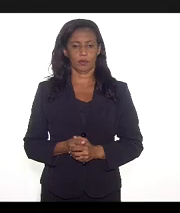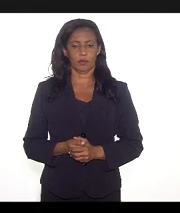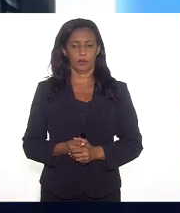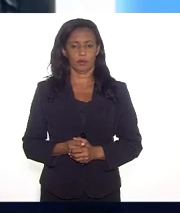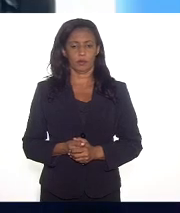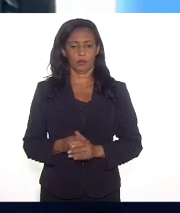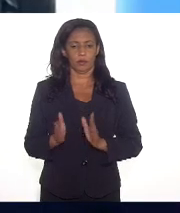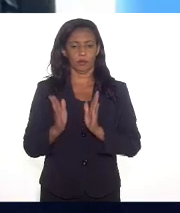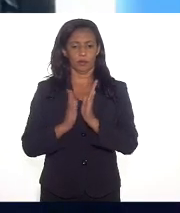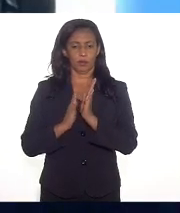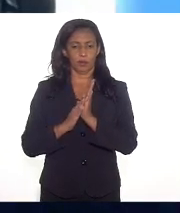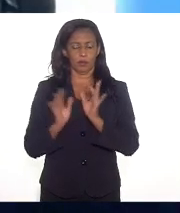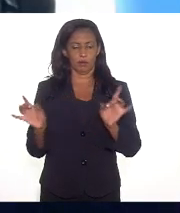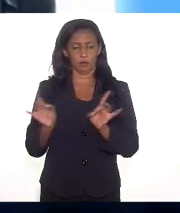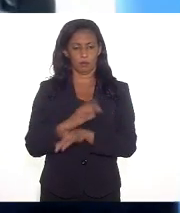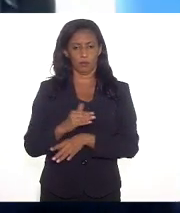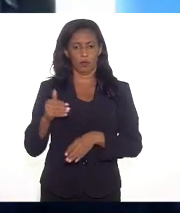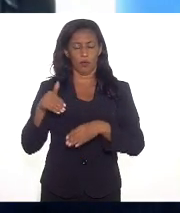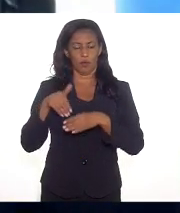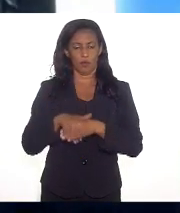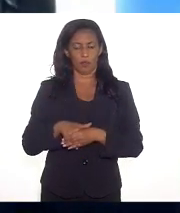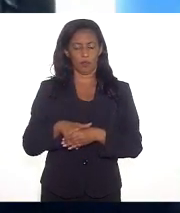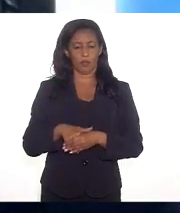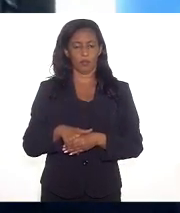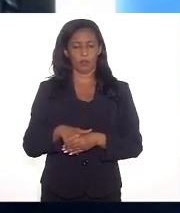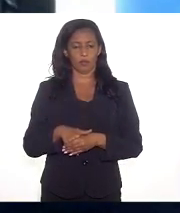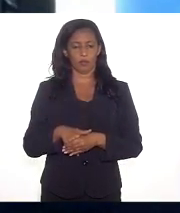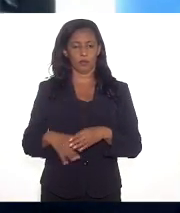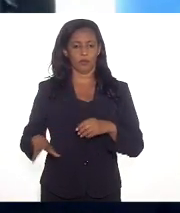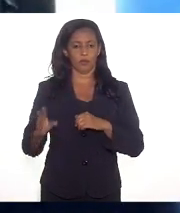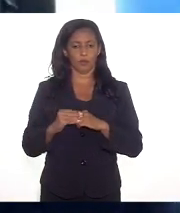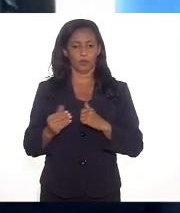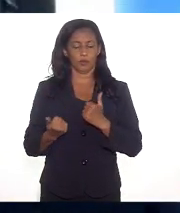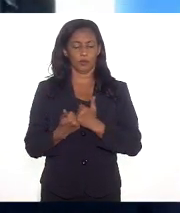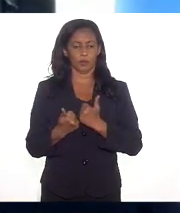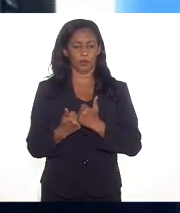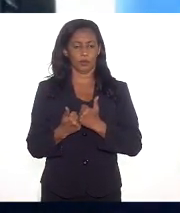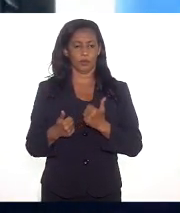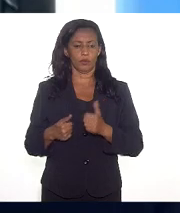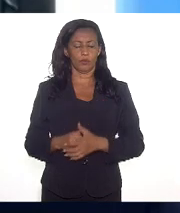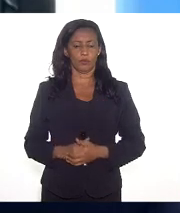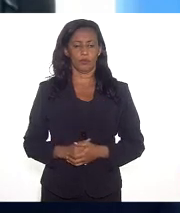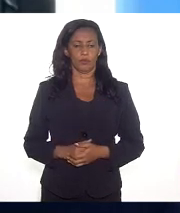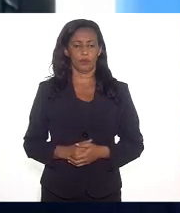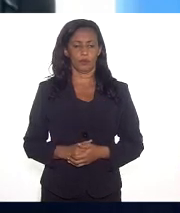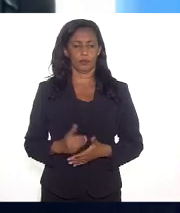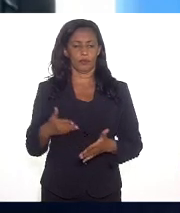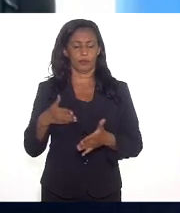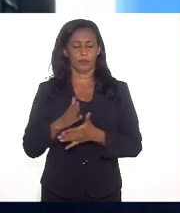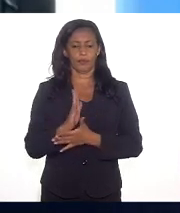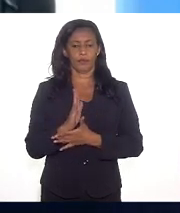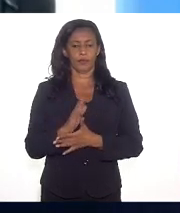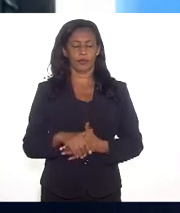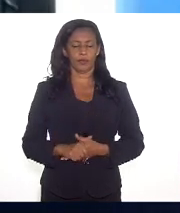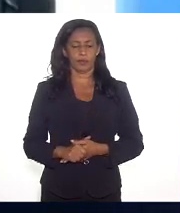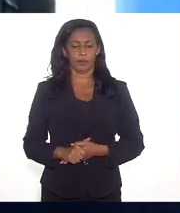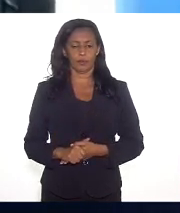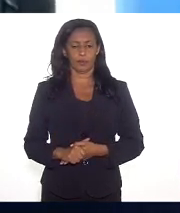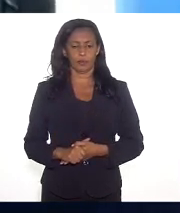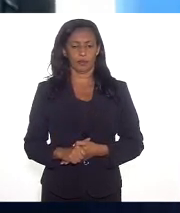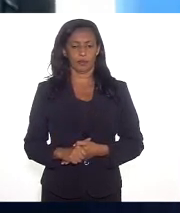Com os pareceres emitidos, votação, em votação, o substitutivo. Senhores que aprovam, permaneçam como estão, aprovado